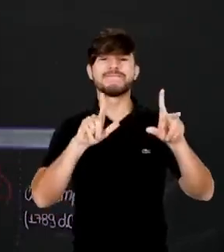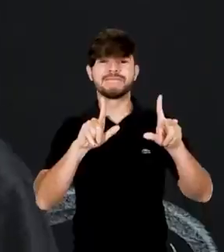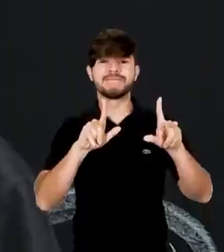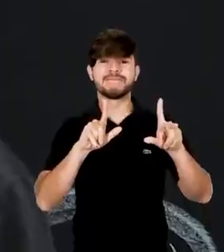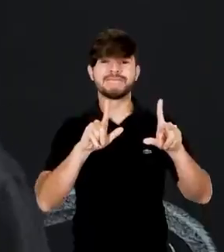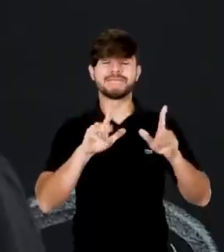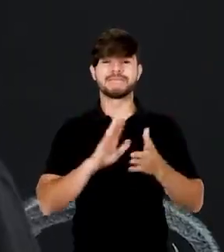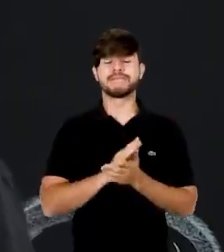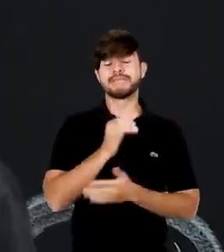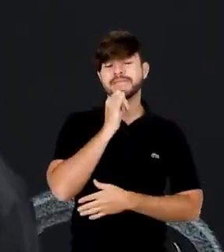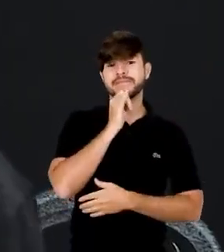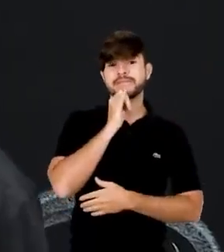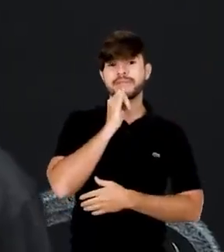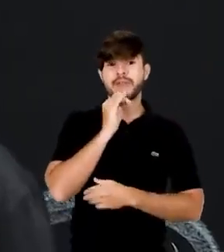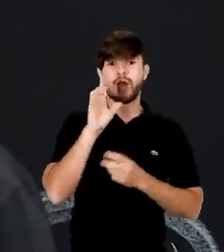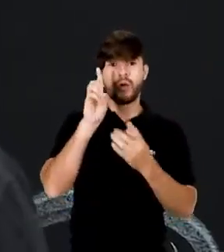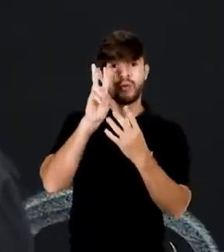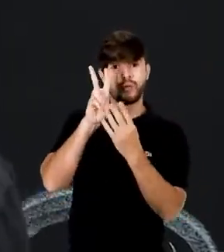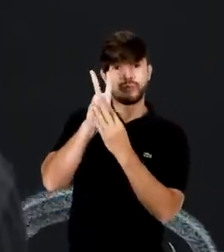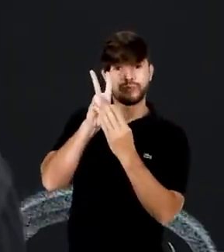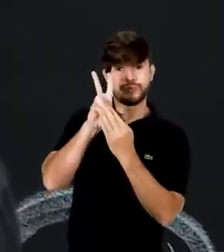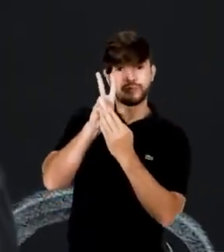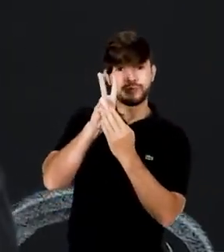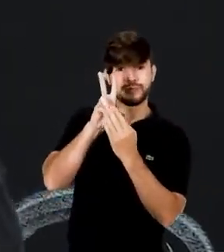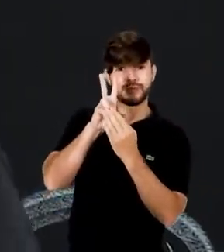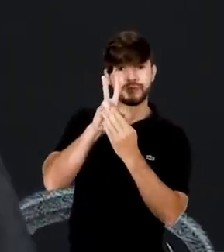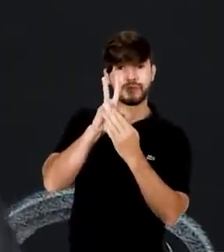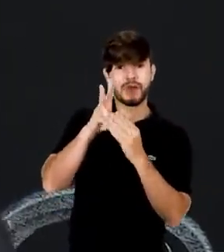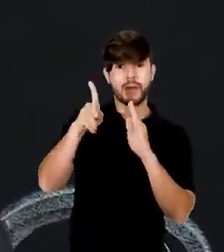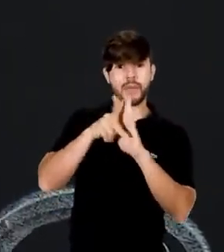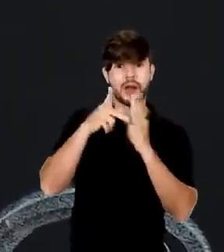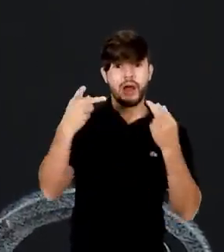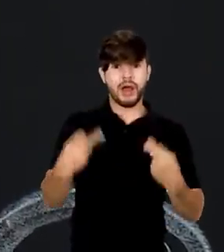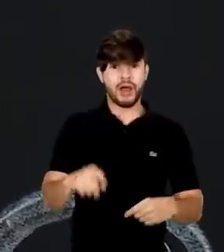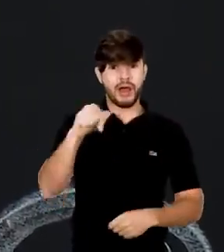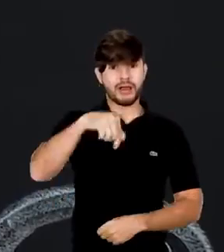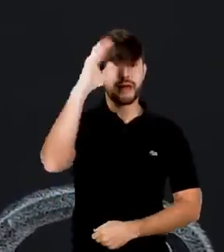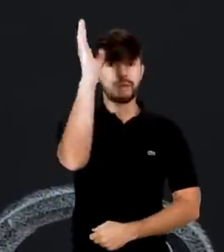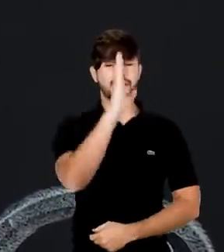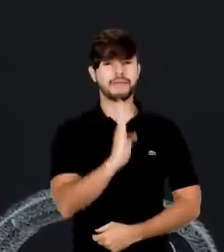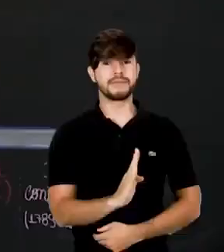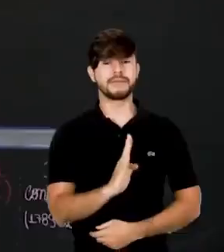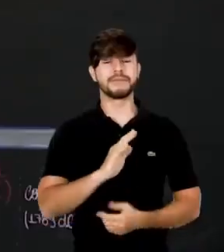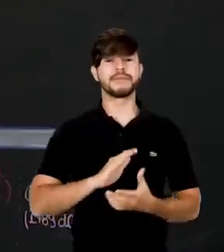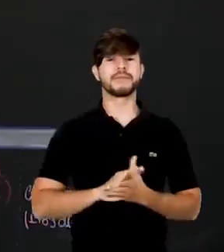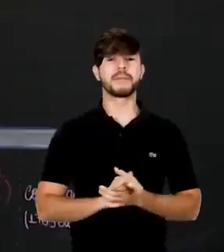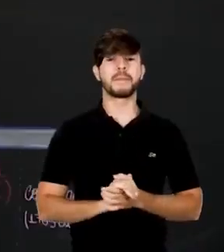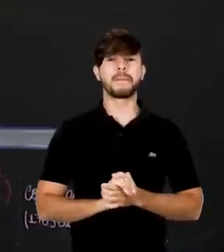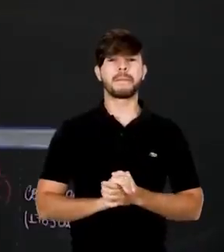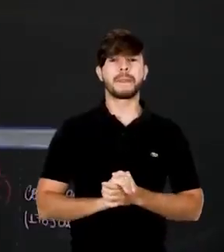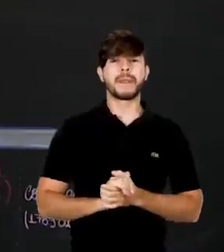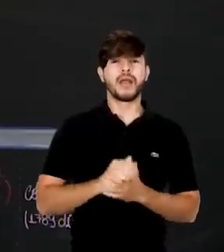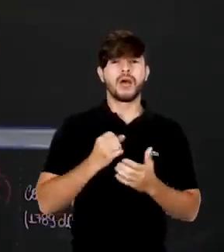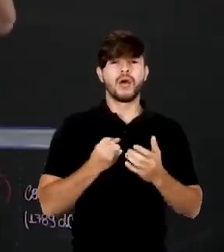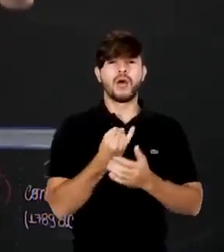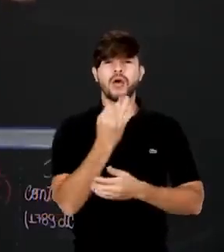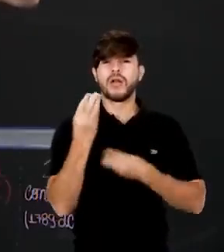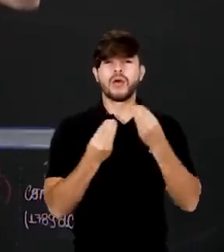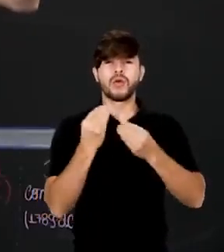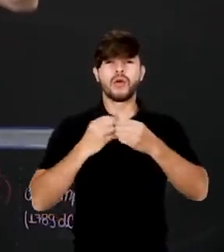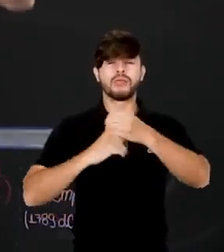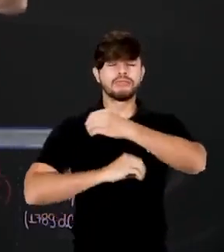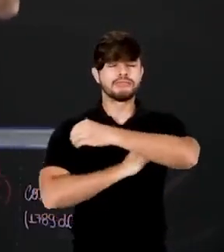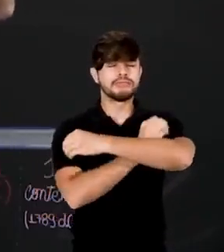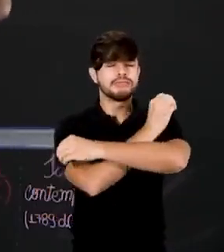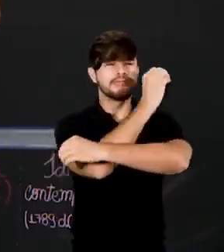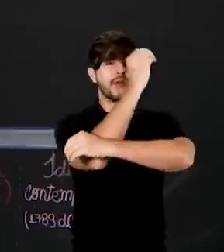diferente. Por exemplo, os Tupi-Guarani, parte das populações que existiam nesse local que a gente chama de Brasil hoje, eles contavam o dia de